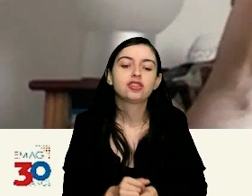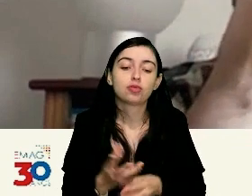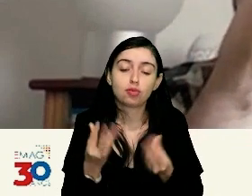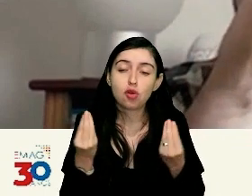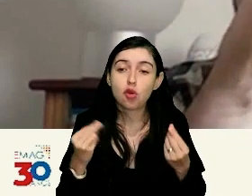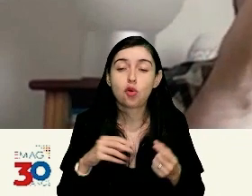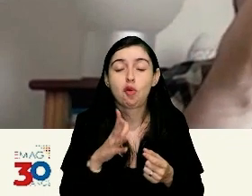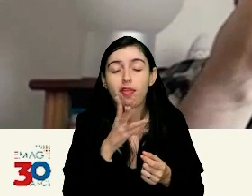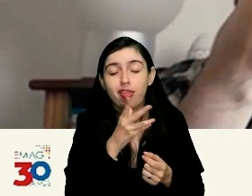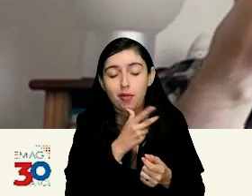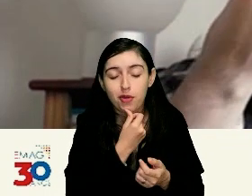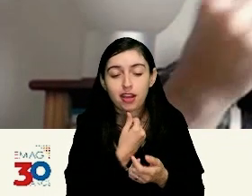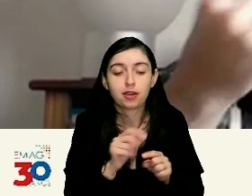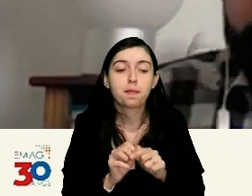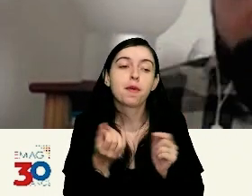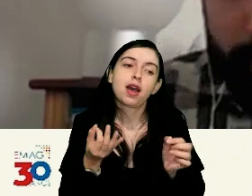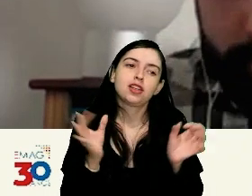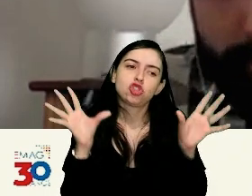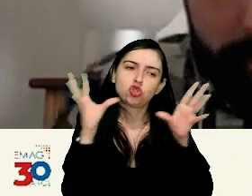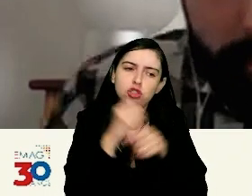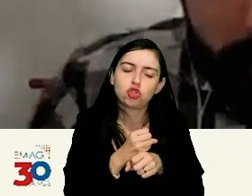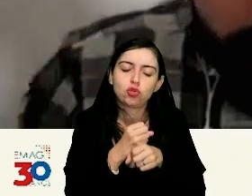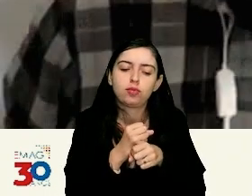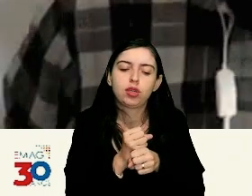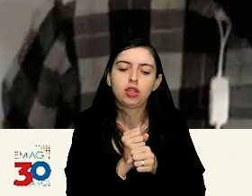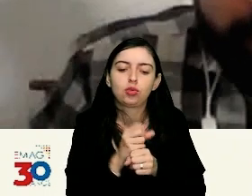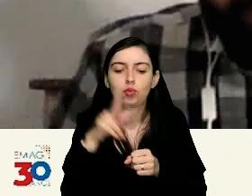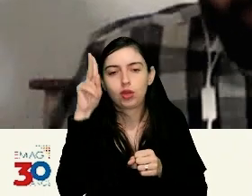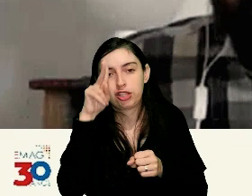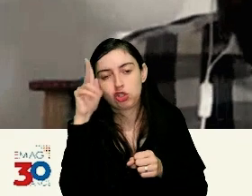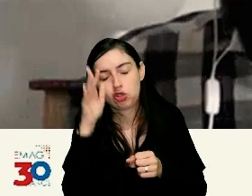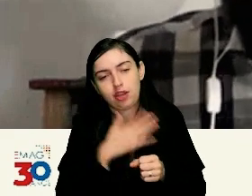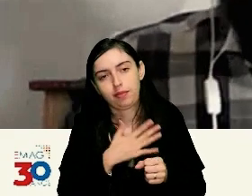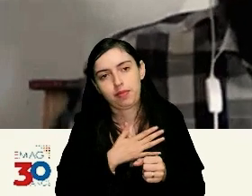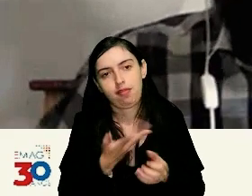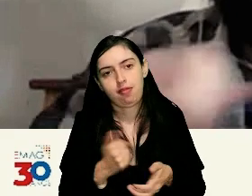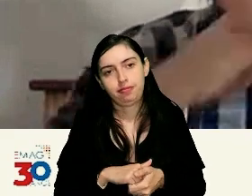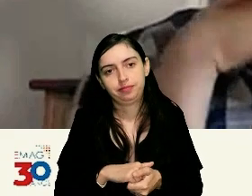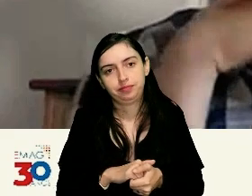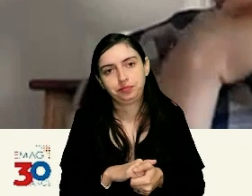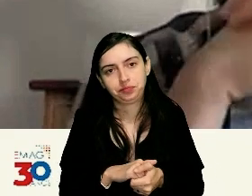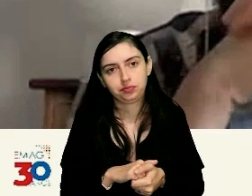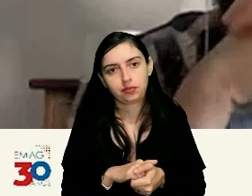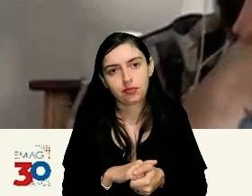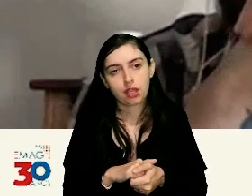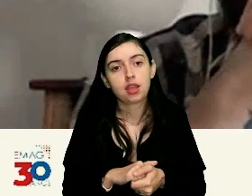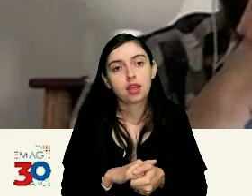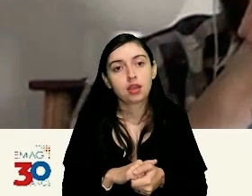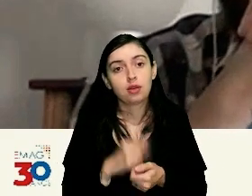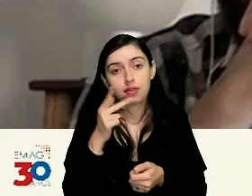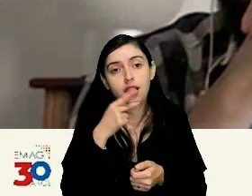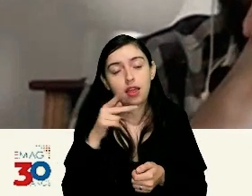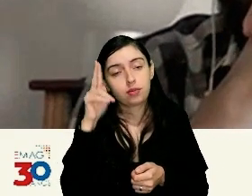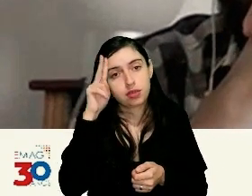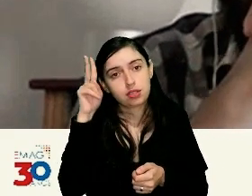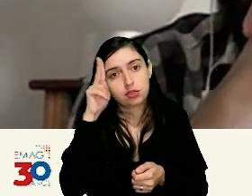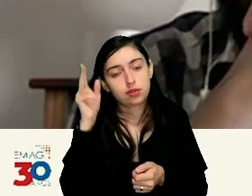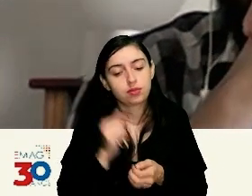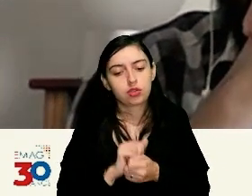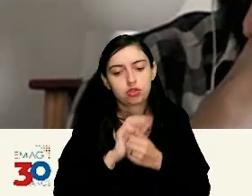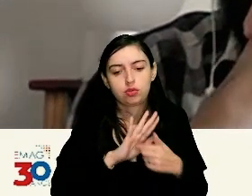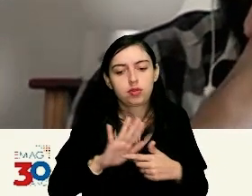é isso daí mesmo, a minha história, né? Ao contar a minha história aí, eu pude compartilhar com vocês aí as